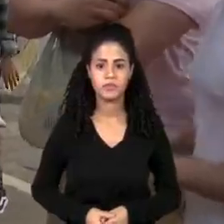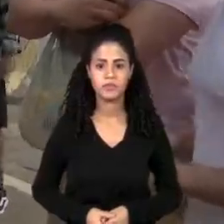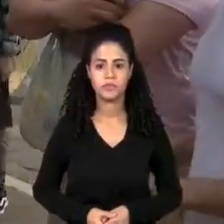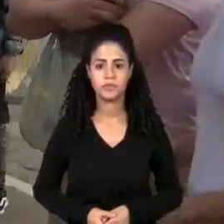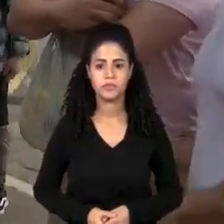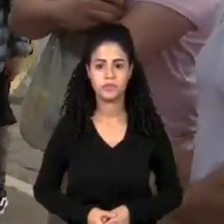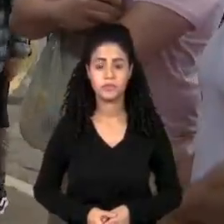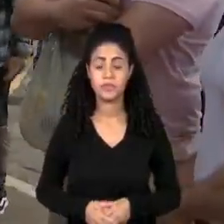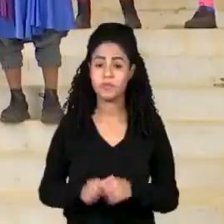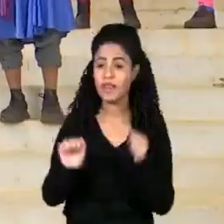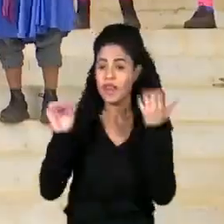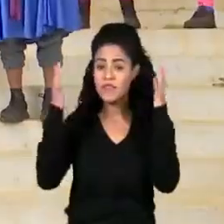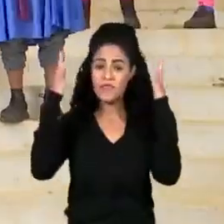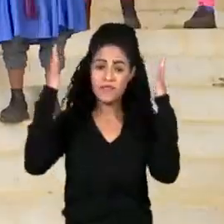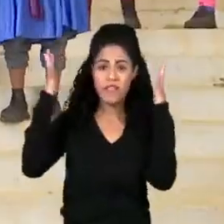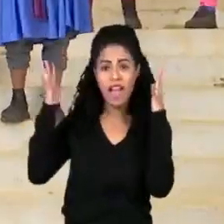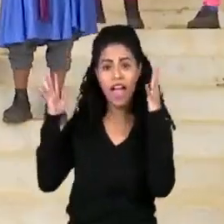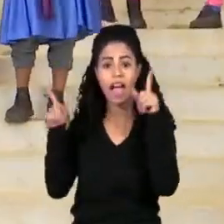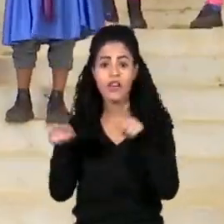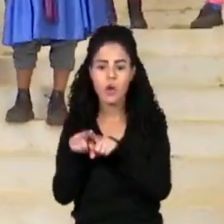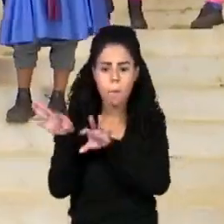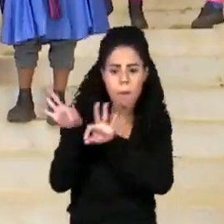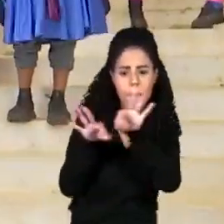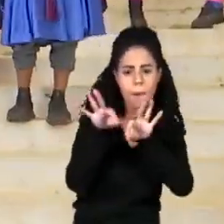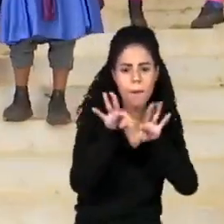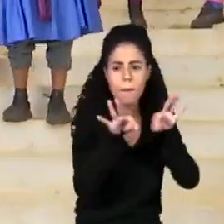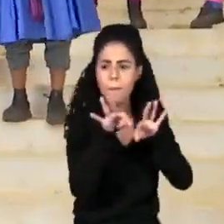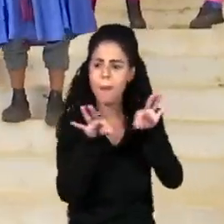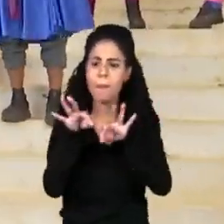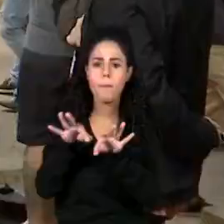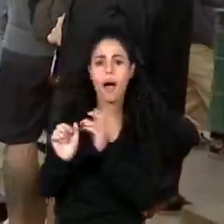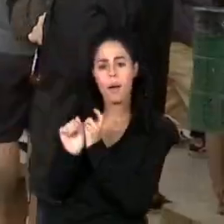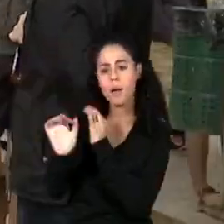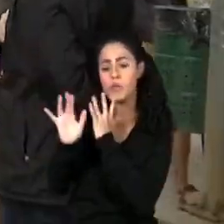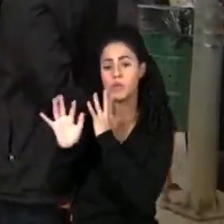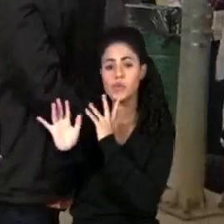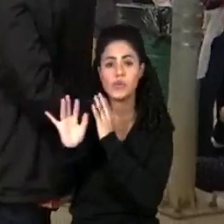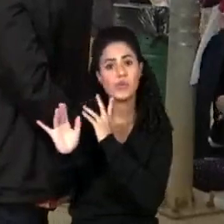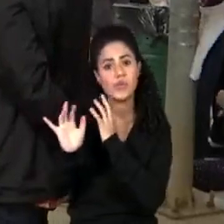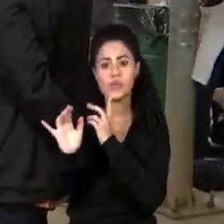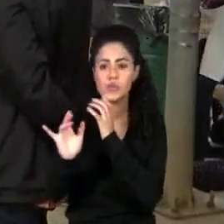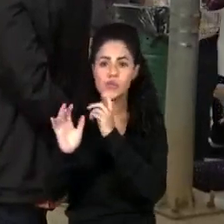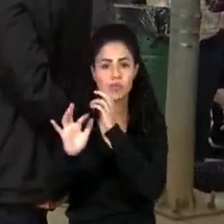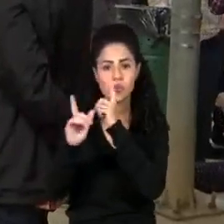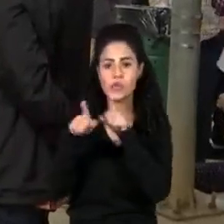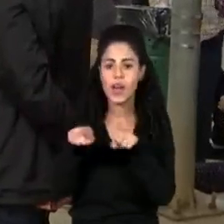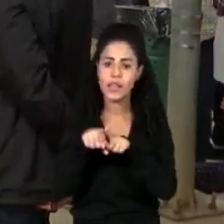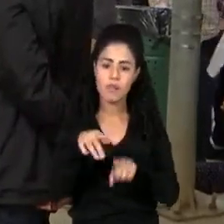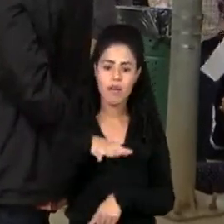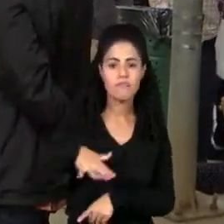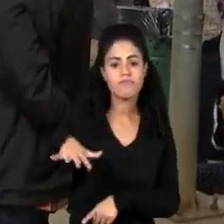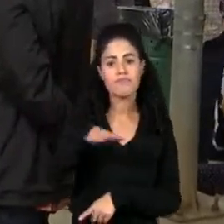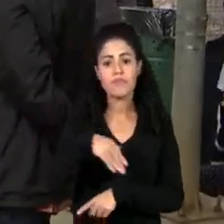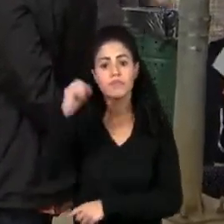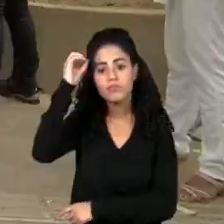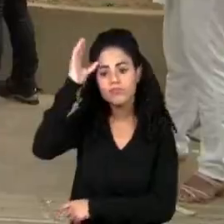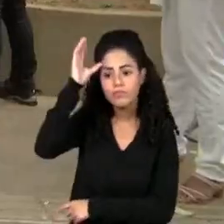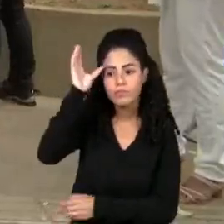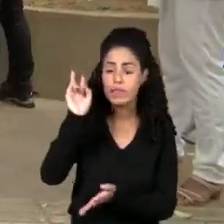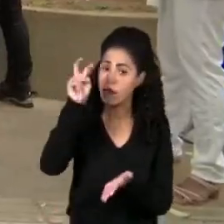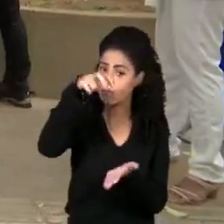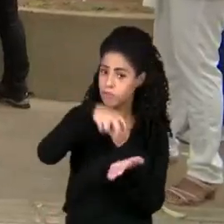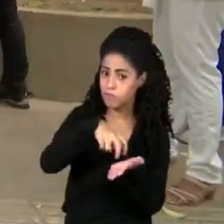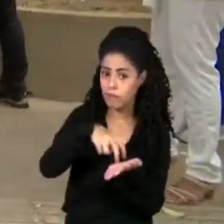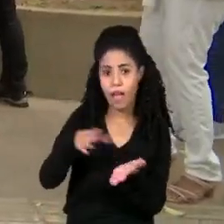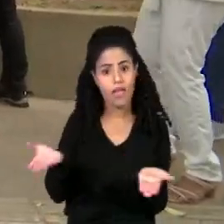A festa foi embalada pelos metais e a percussão do bloco Cornucópia Desvairada e aconteceu no Centro Cultural a Céu Aberto Elifas Andreato,